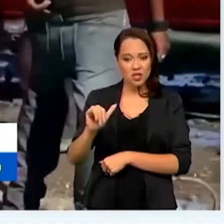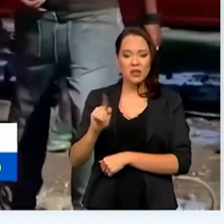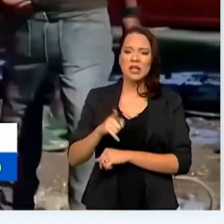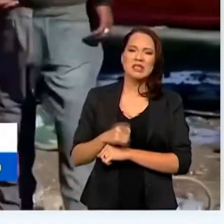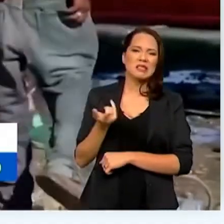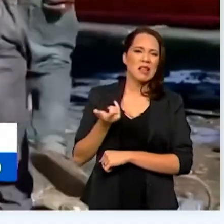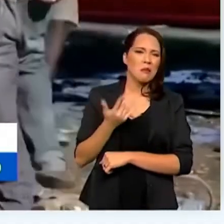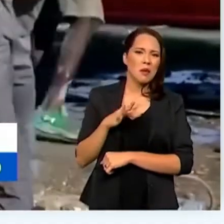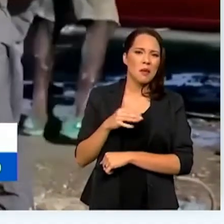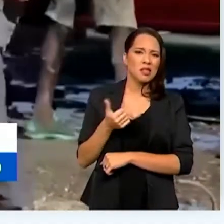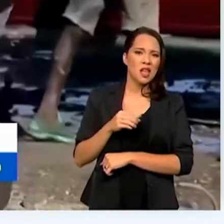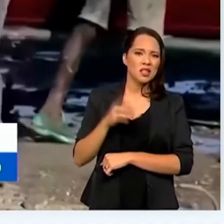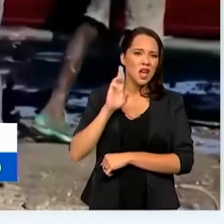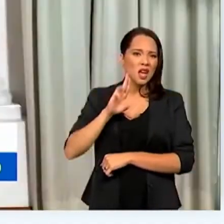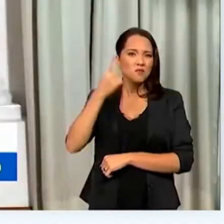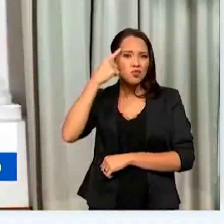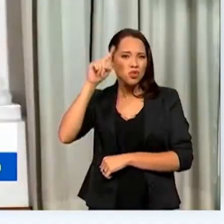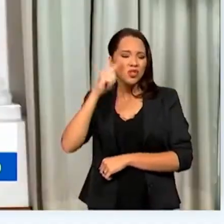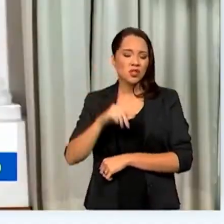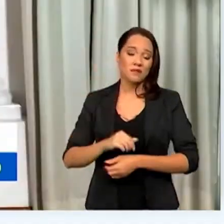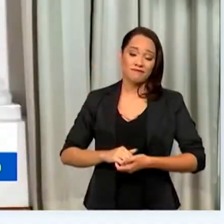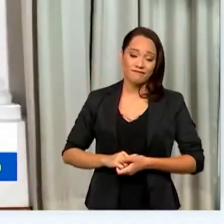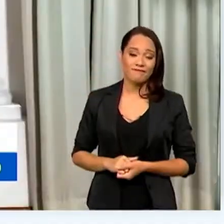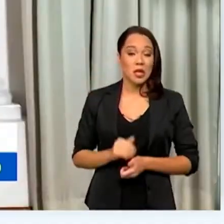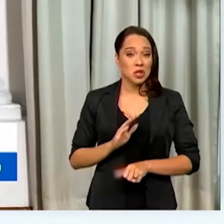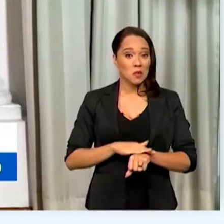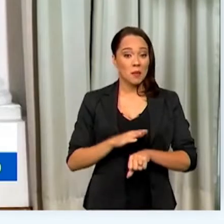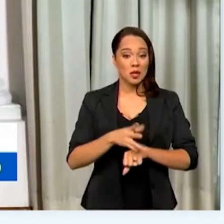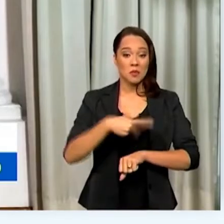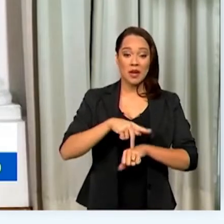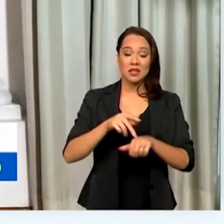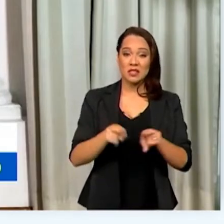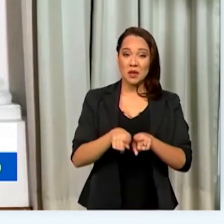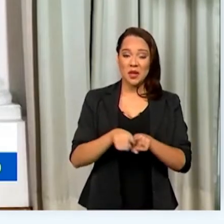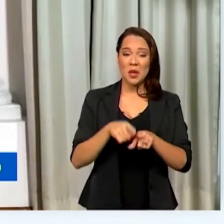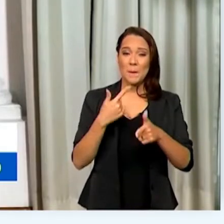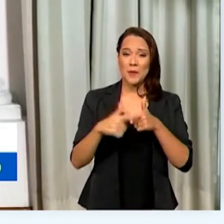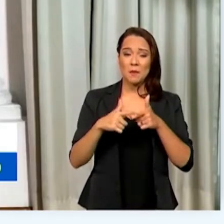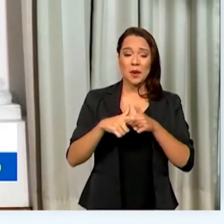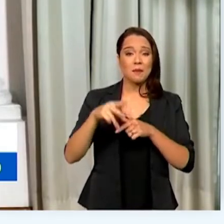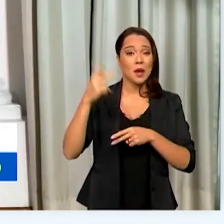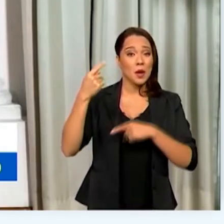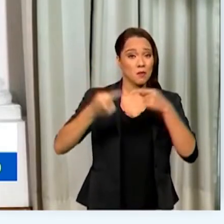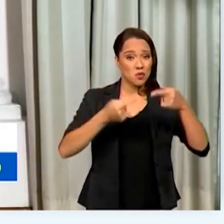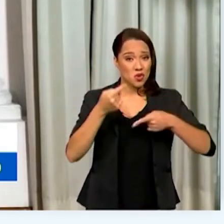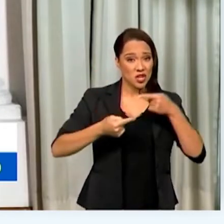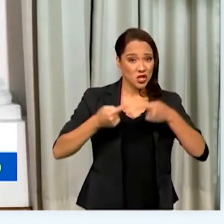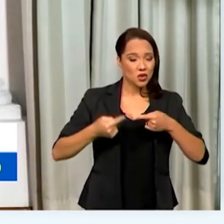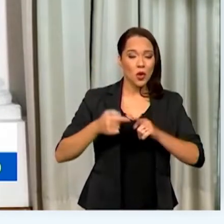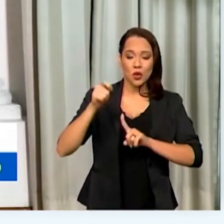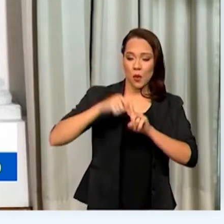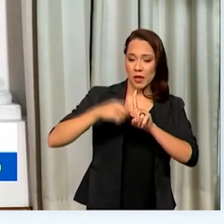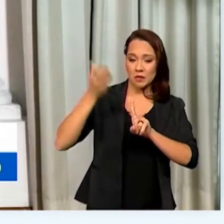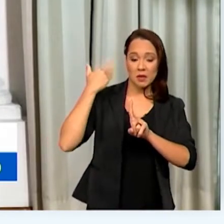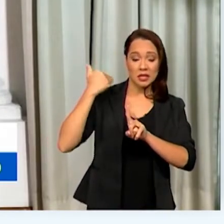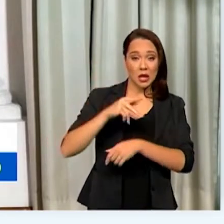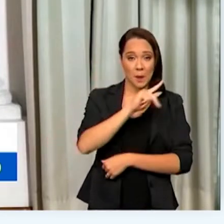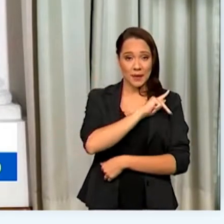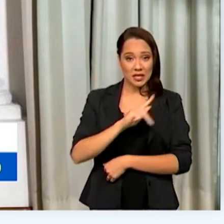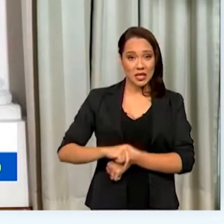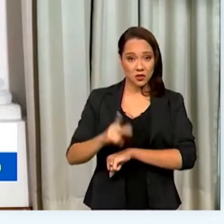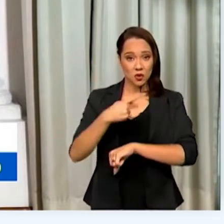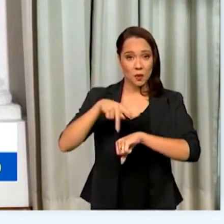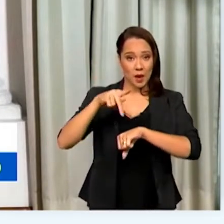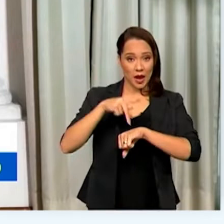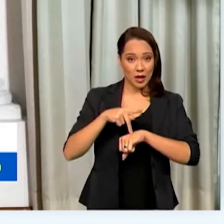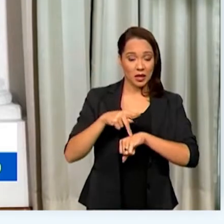pouco mais de R$10 por dia. No momento, o país passa também por uma crise política. No mês passado, o então presidente do